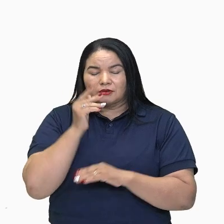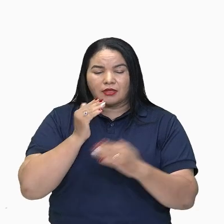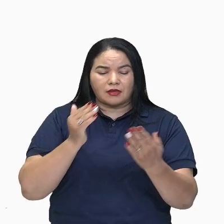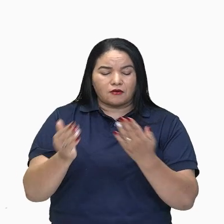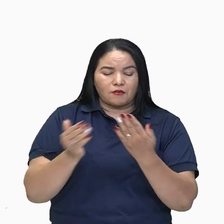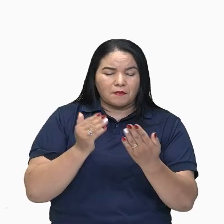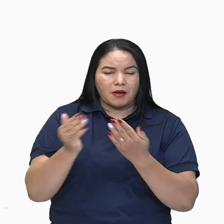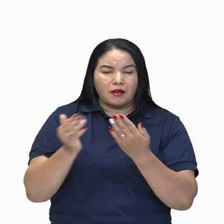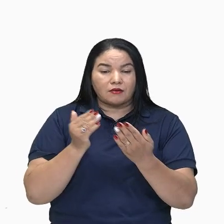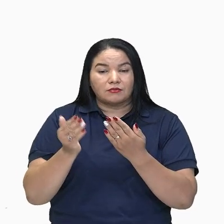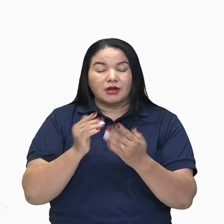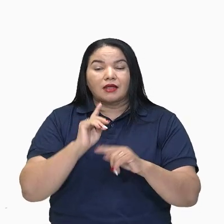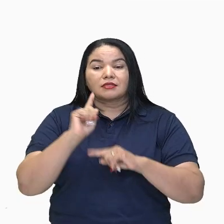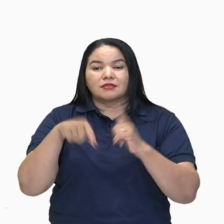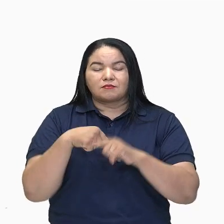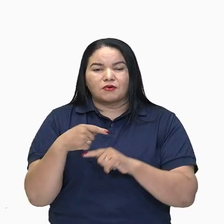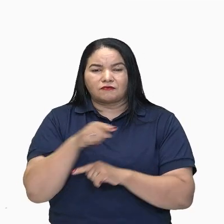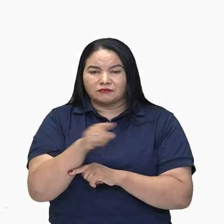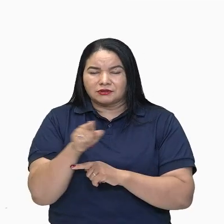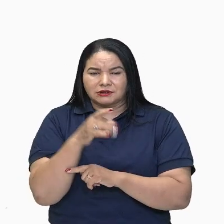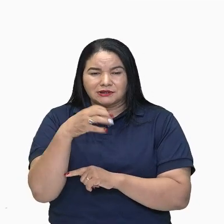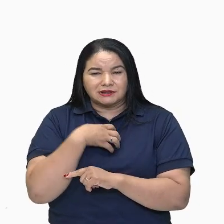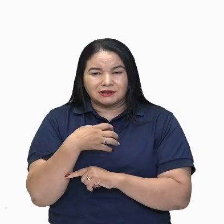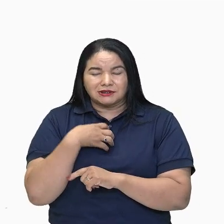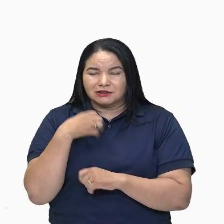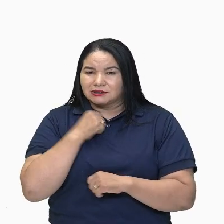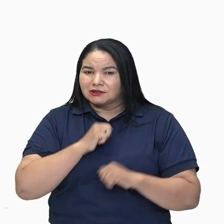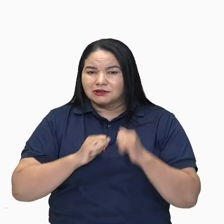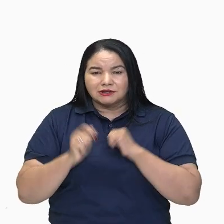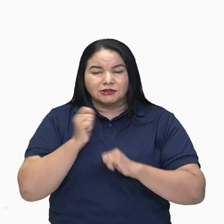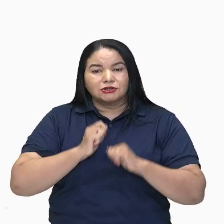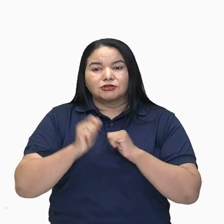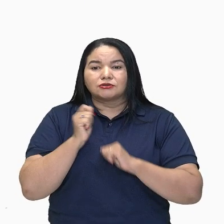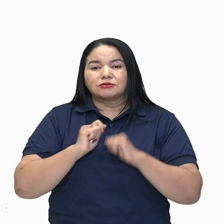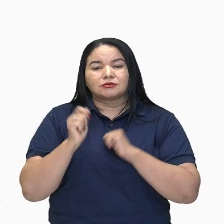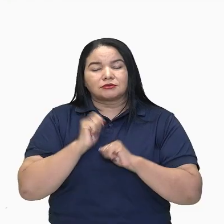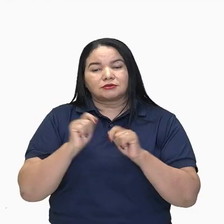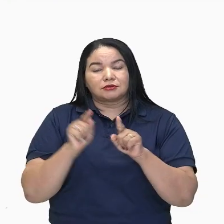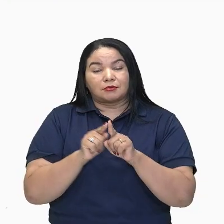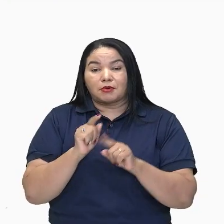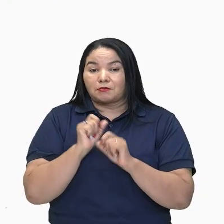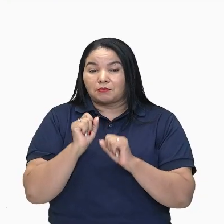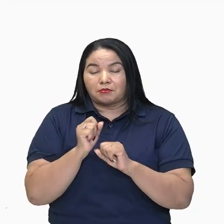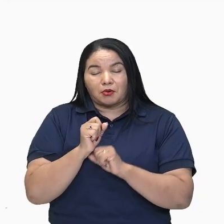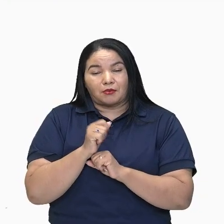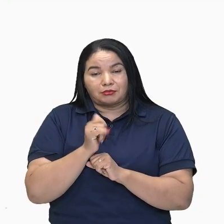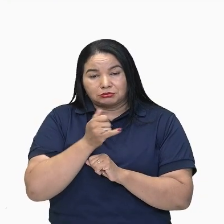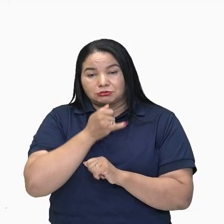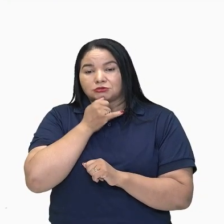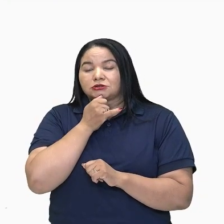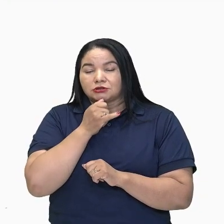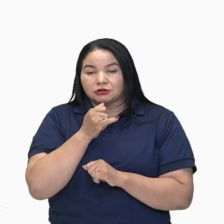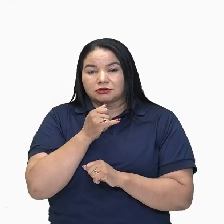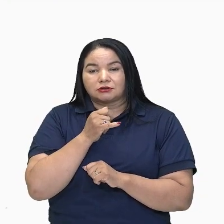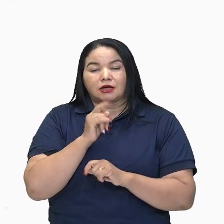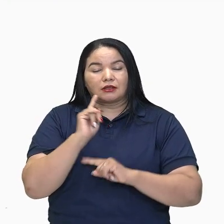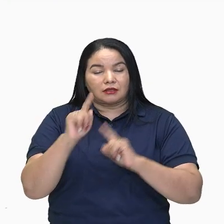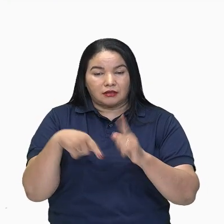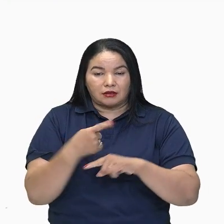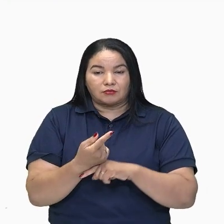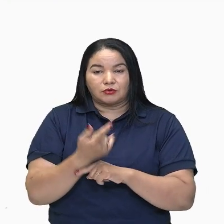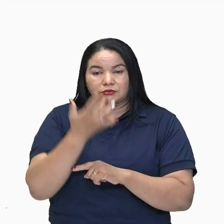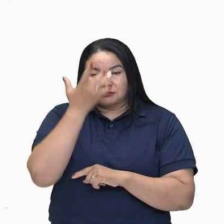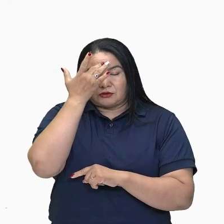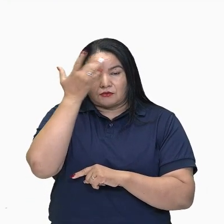um grau de ansiedade, um grau de angústia, pode deixar você triste e isso acaba prejudicando a sua própria